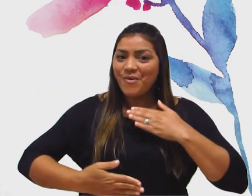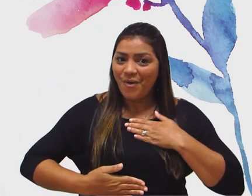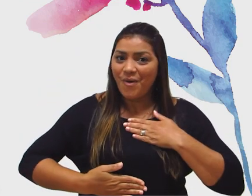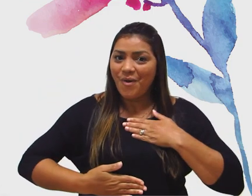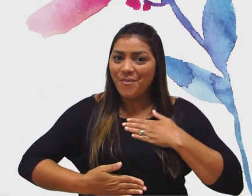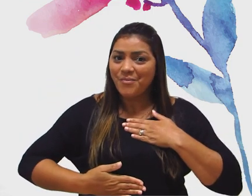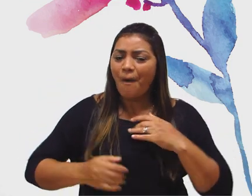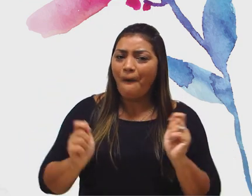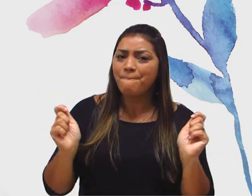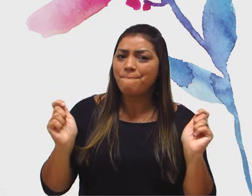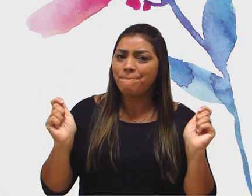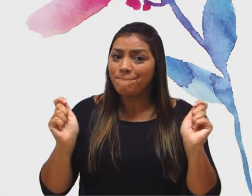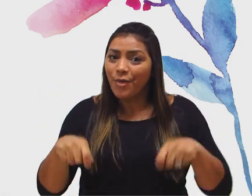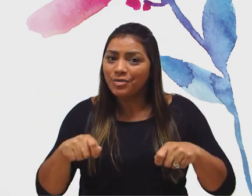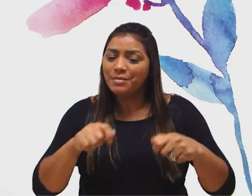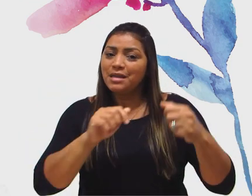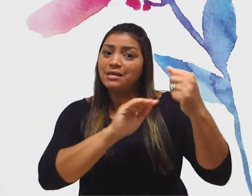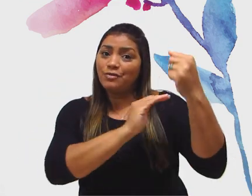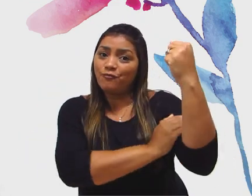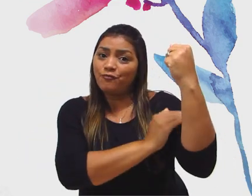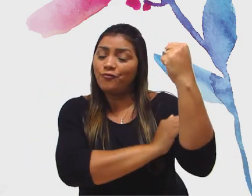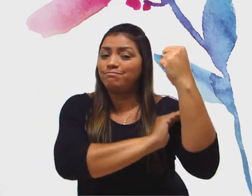só à mente, mas também ao seu corpo,